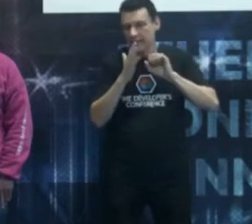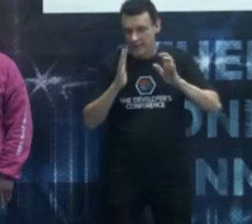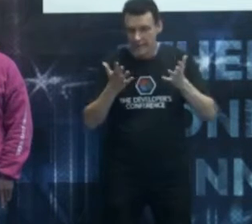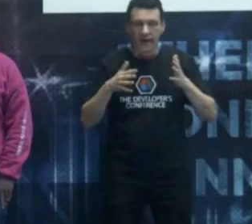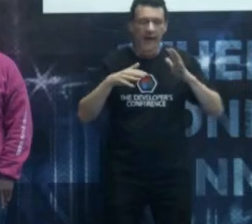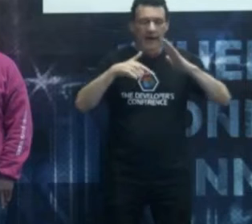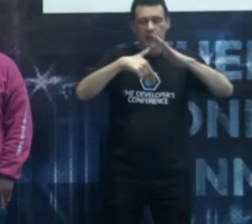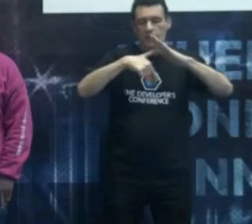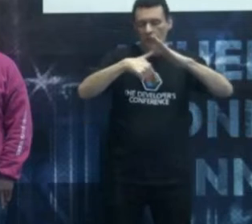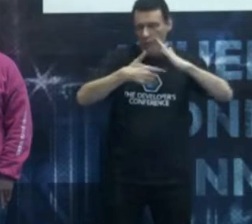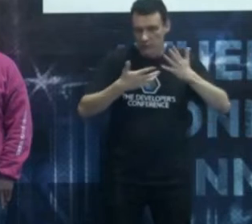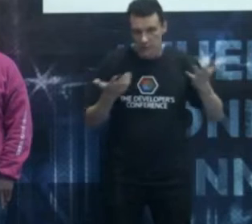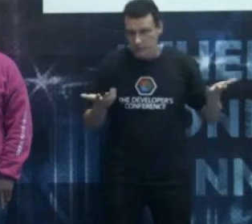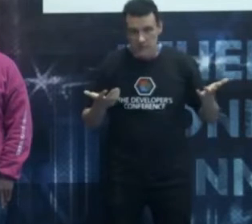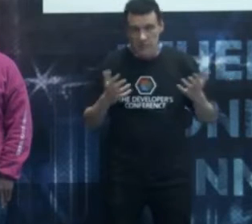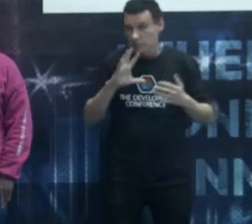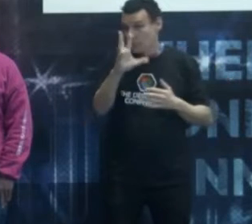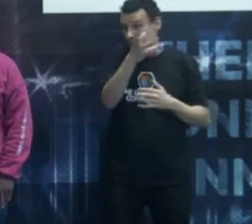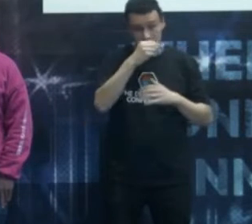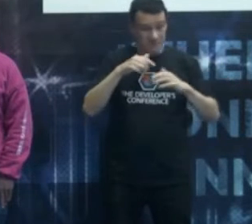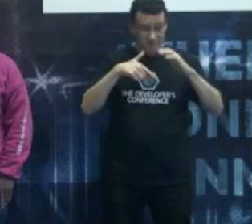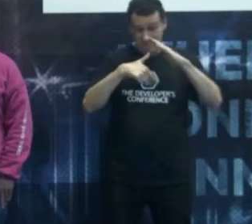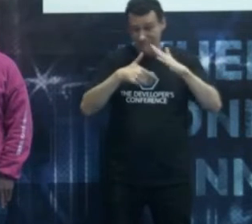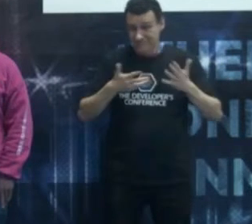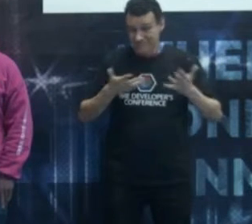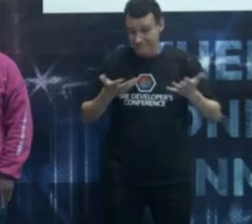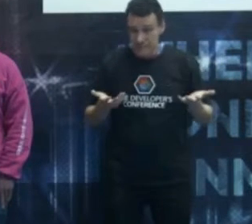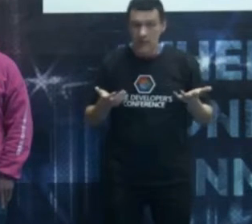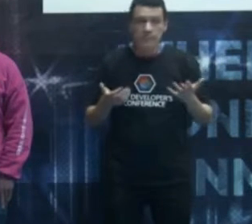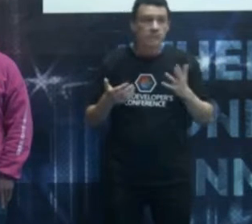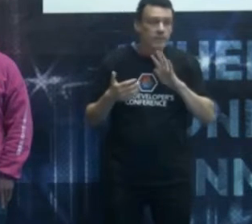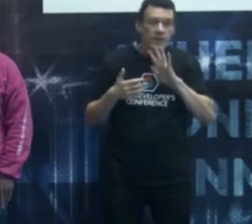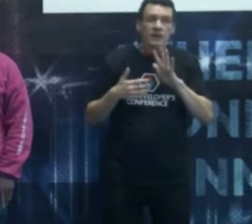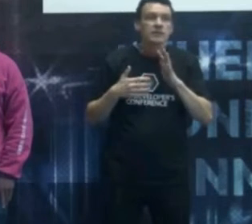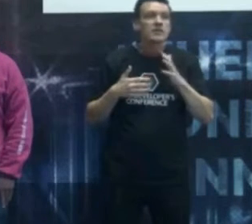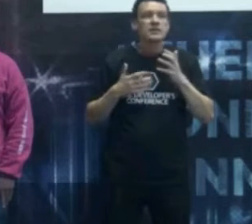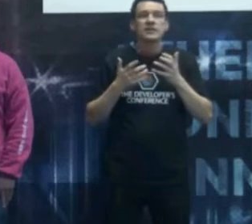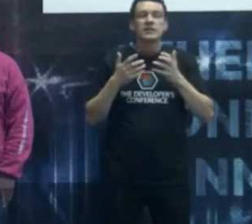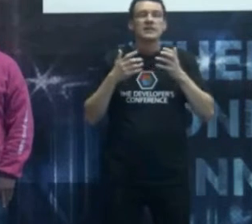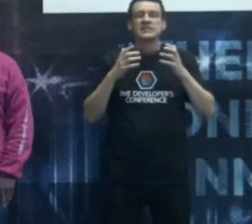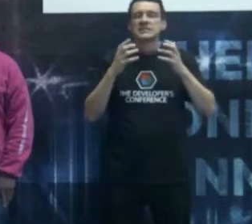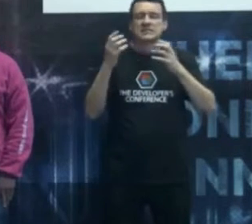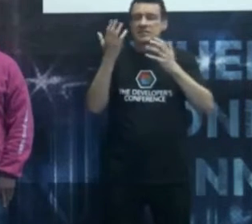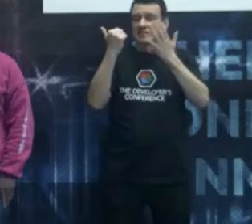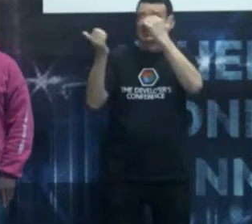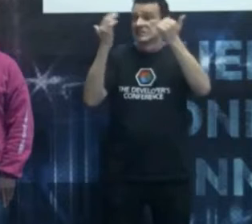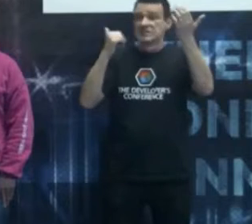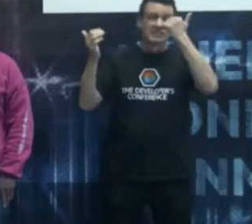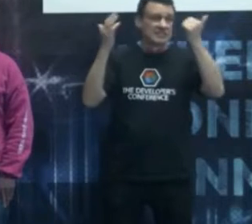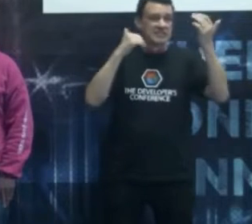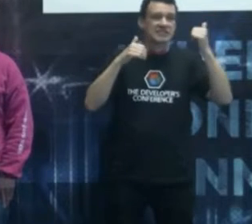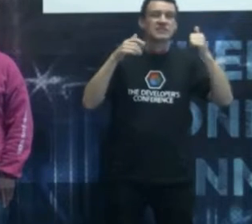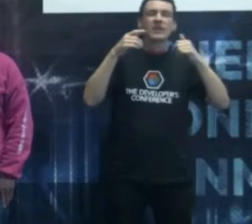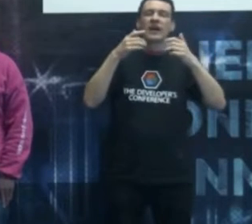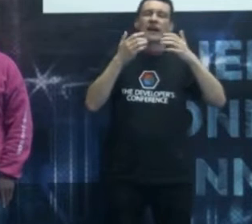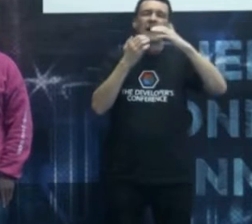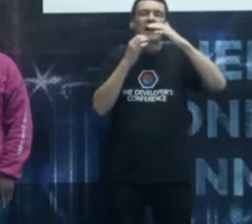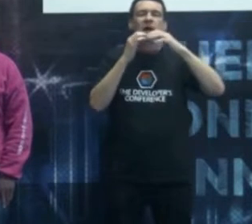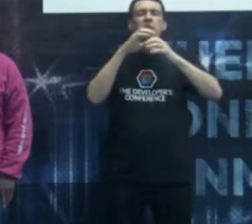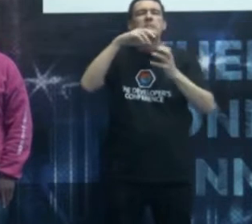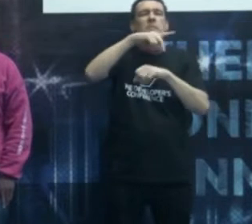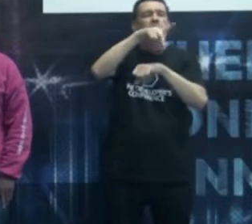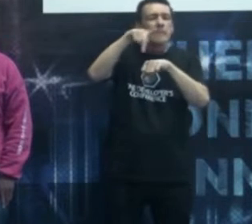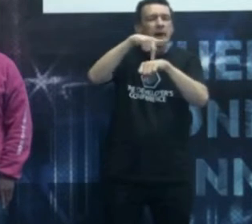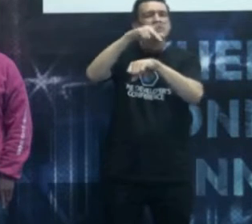trabalhando de casa, a gente começou a ver uma competição muito grande de mercado com empresas internacionais aqui dentro do Brasil.